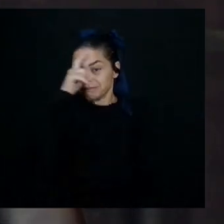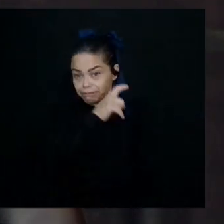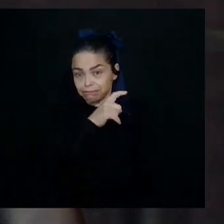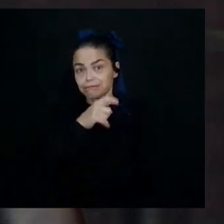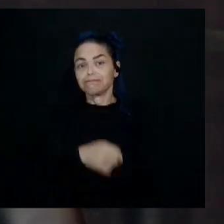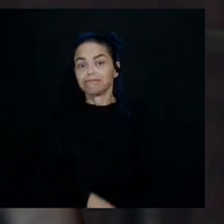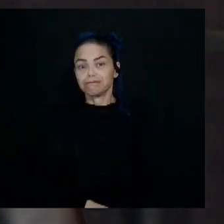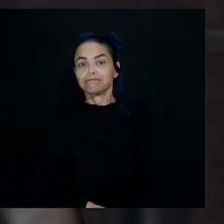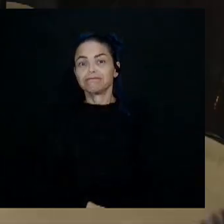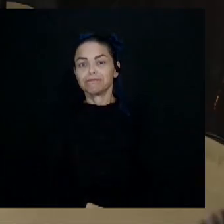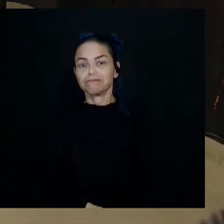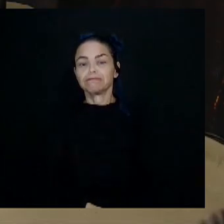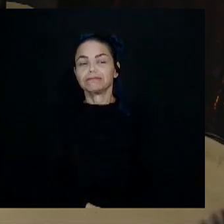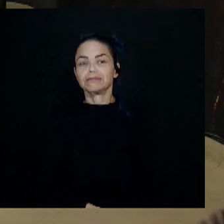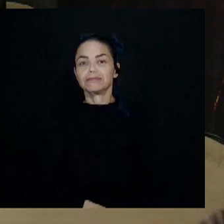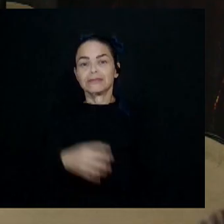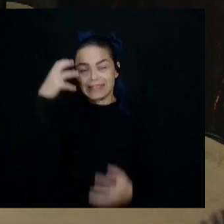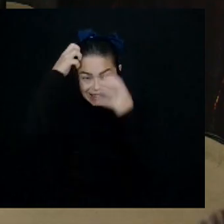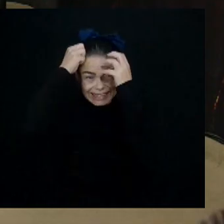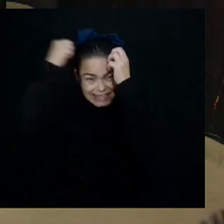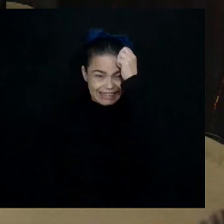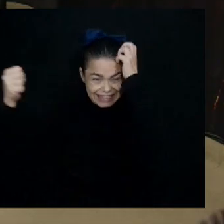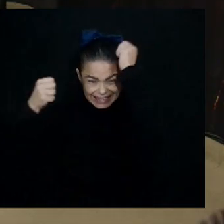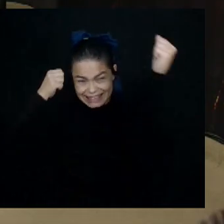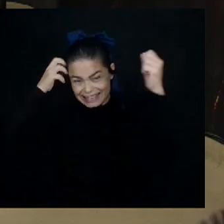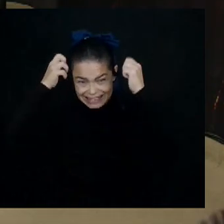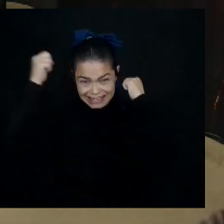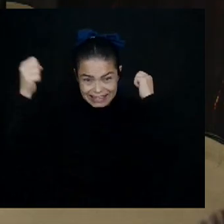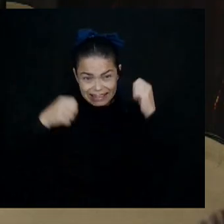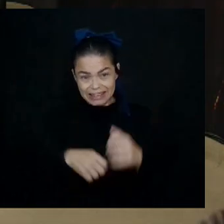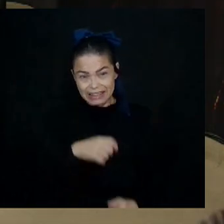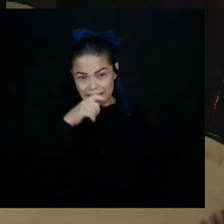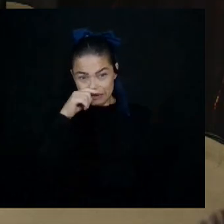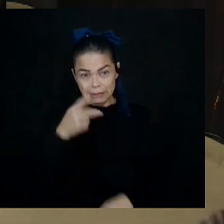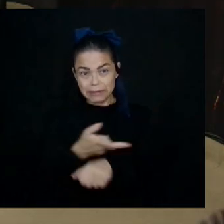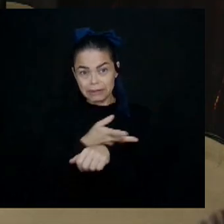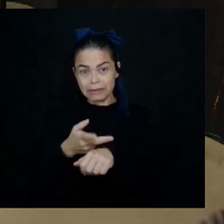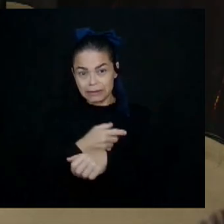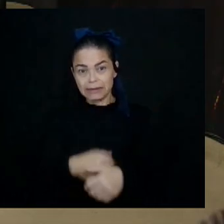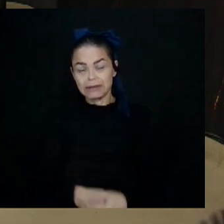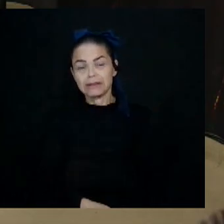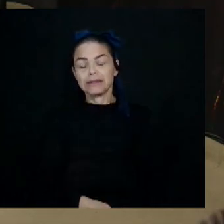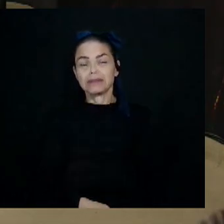cabelos também é frequente. Exato. Eu tenho muita procura. Bulimia.